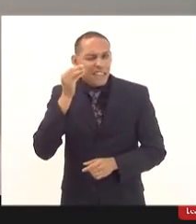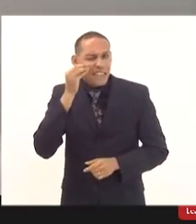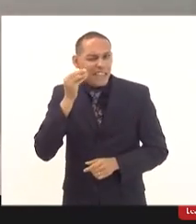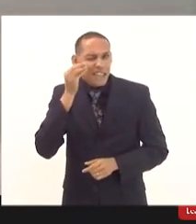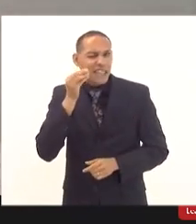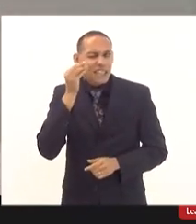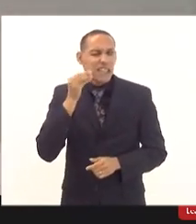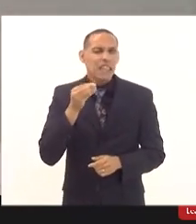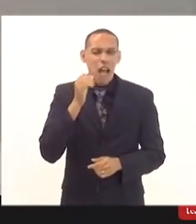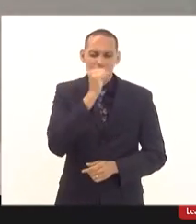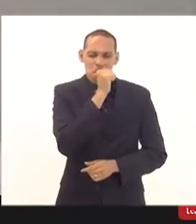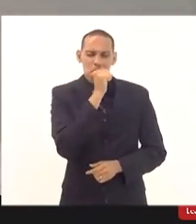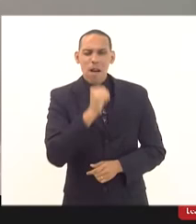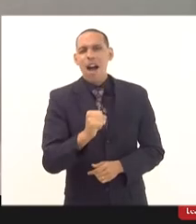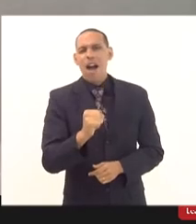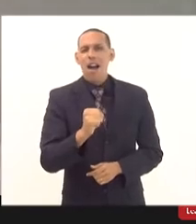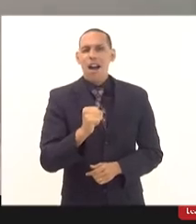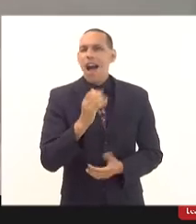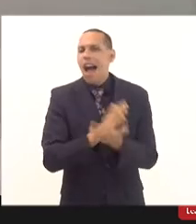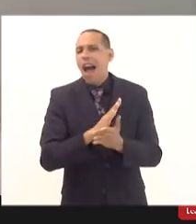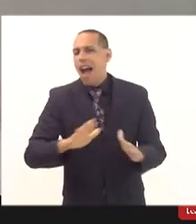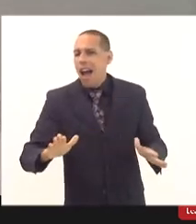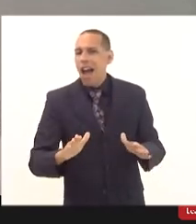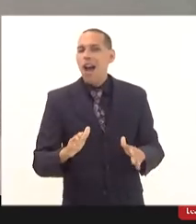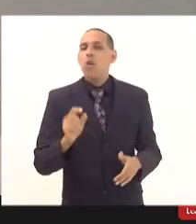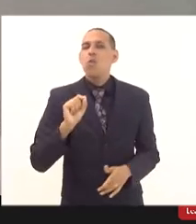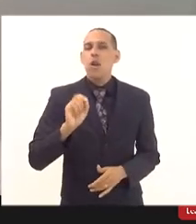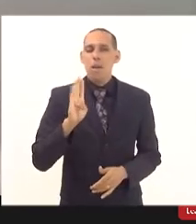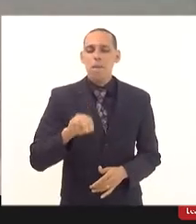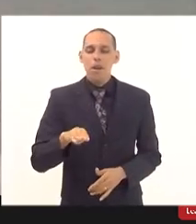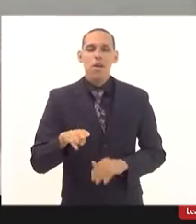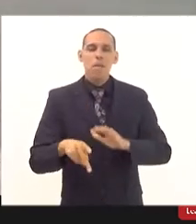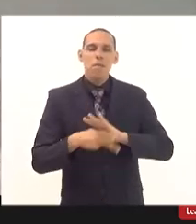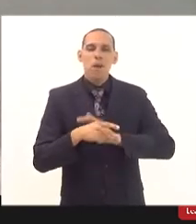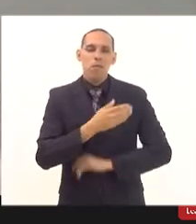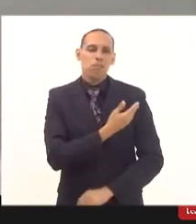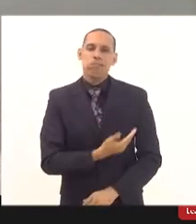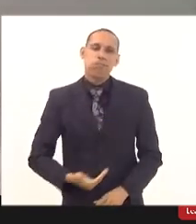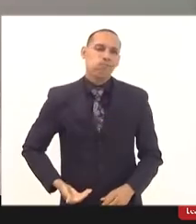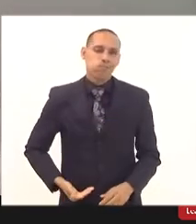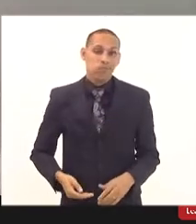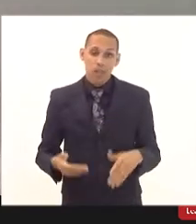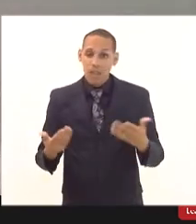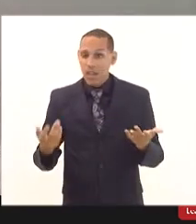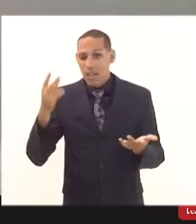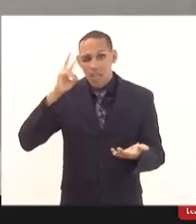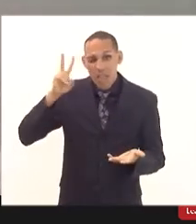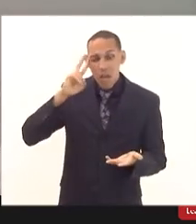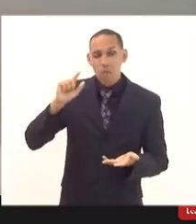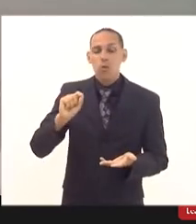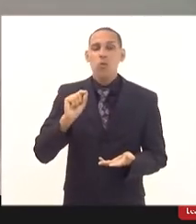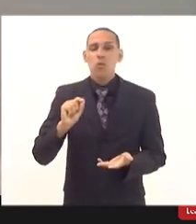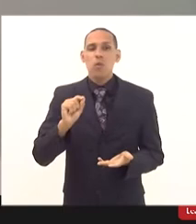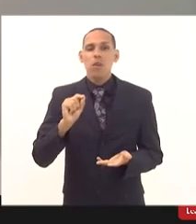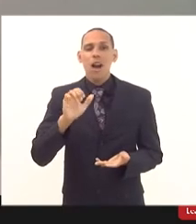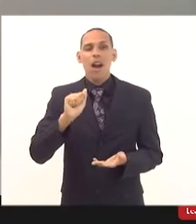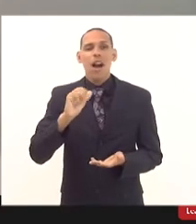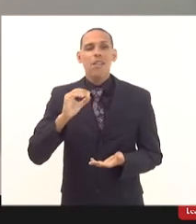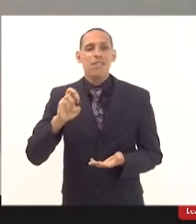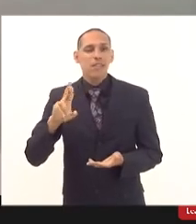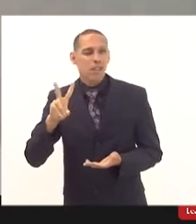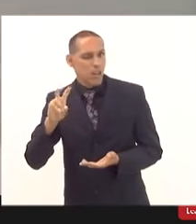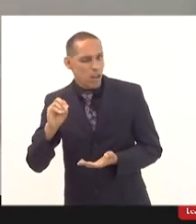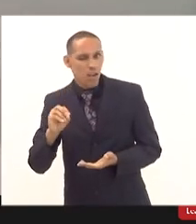suas assassinato de um bem público eu lembro eu quero lembrar que o importante acervo que essas emissoras